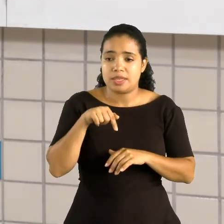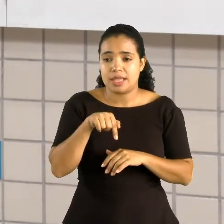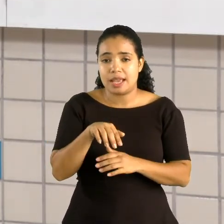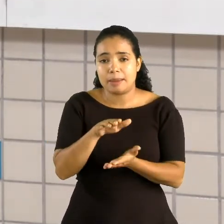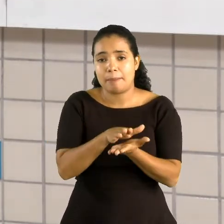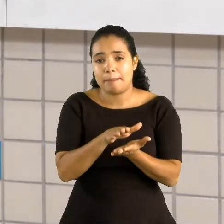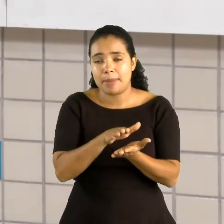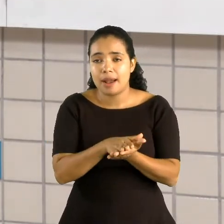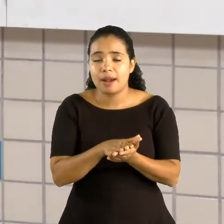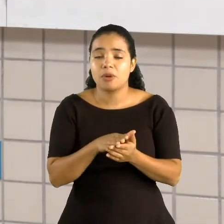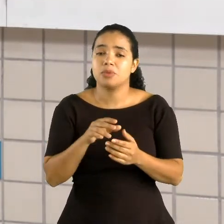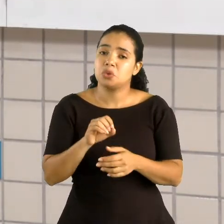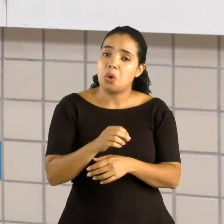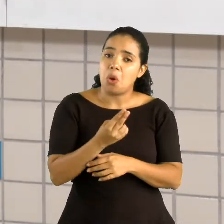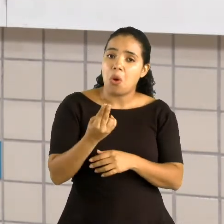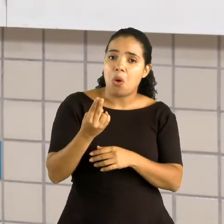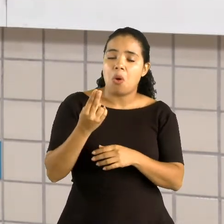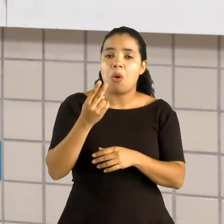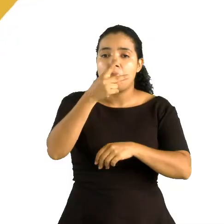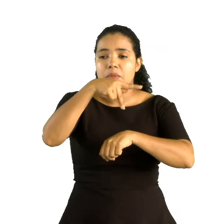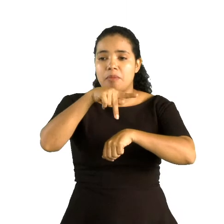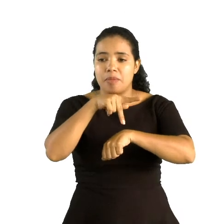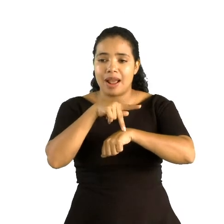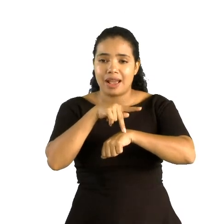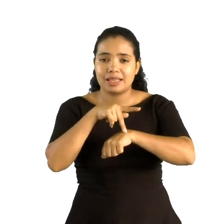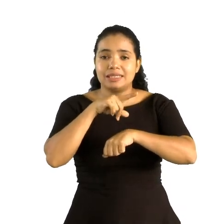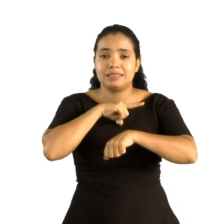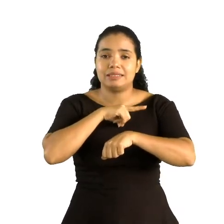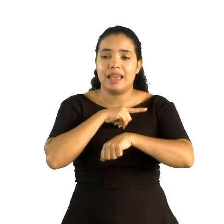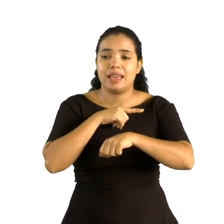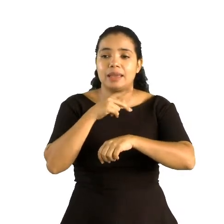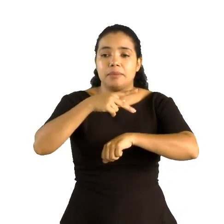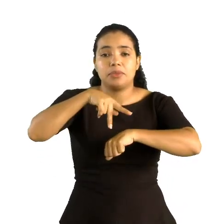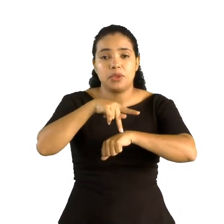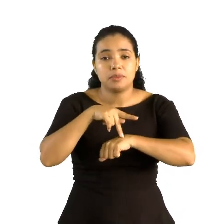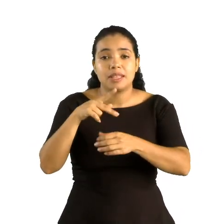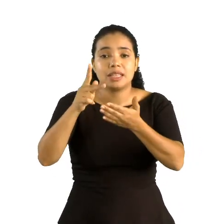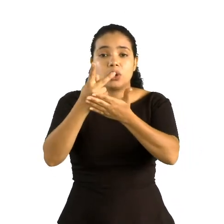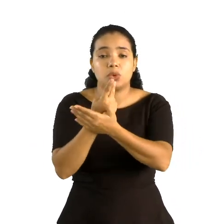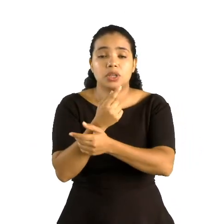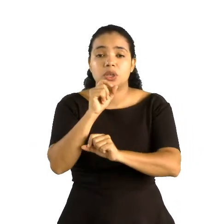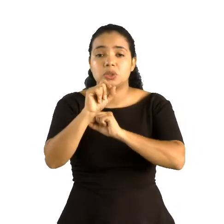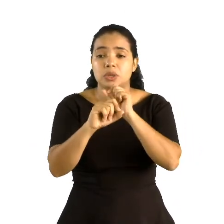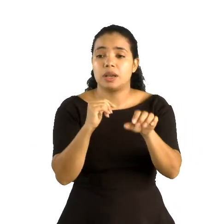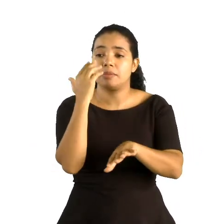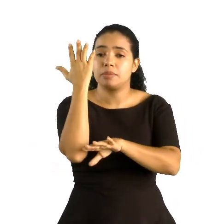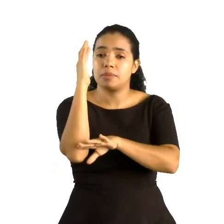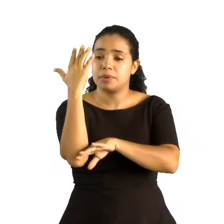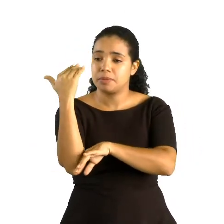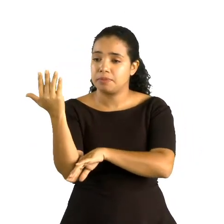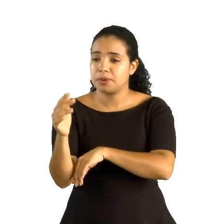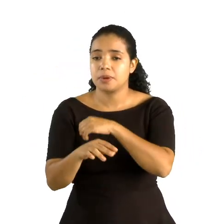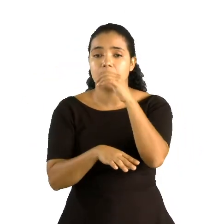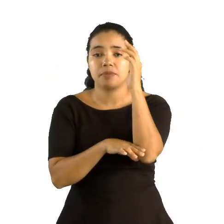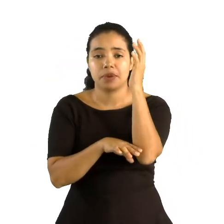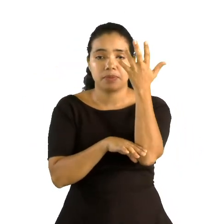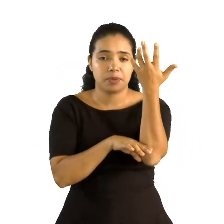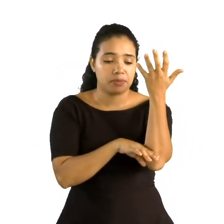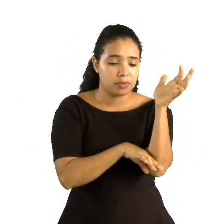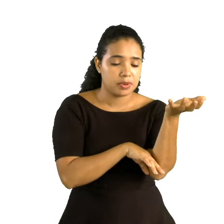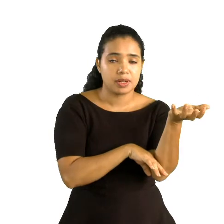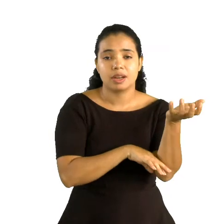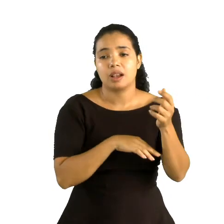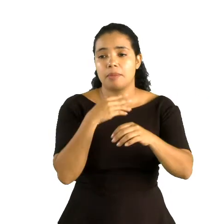no nosso país ultimamente, que é a questão do desmatamento. Gente, olha lá o que acontece quando a gente fala